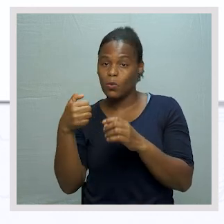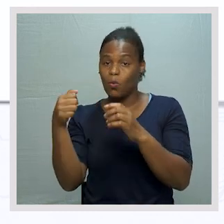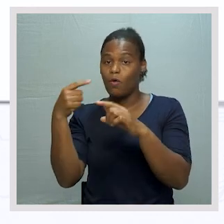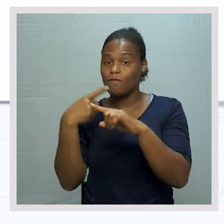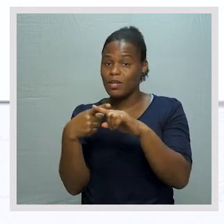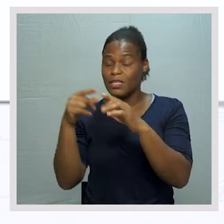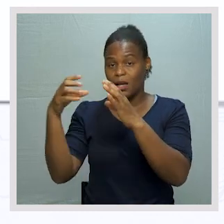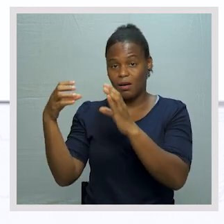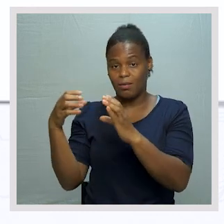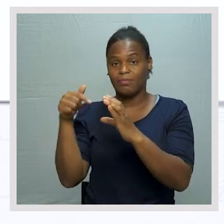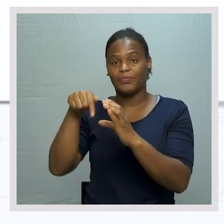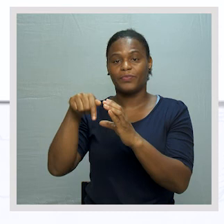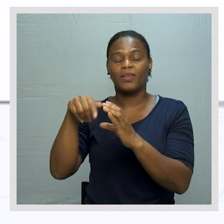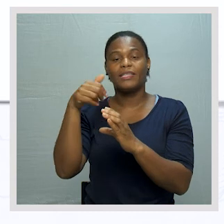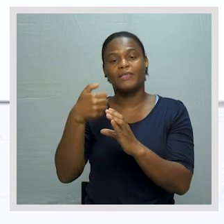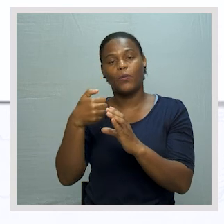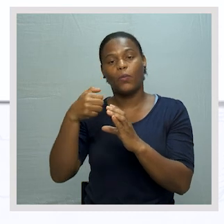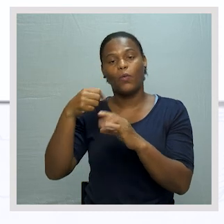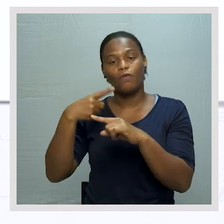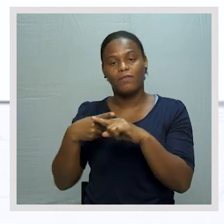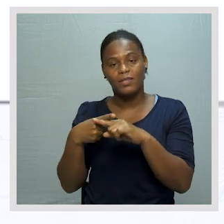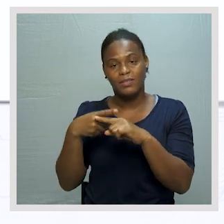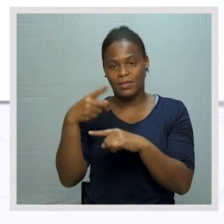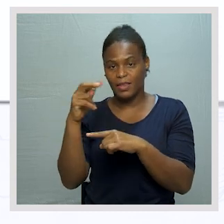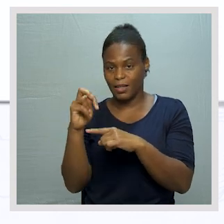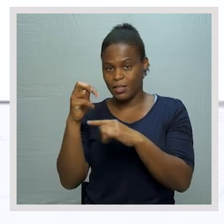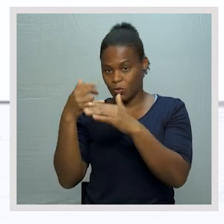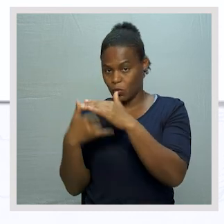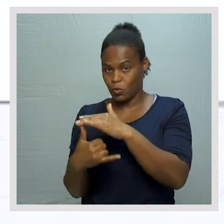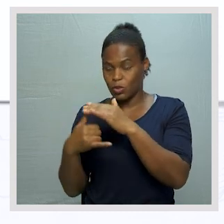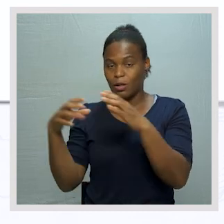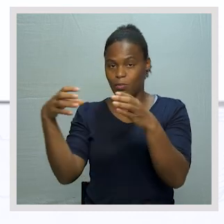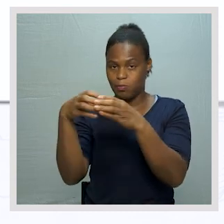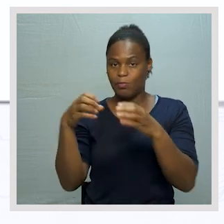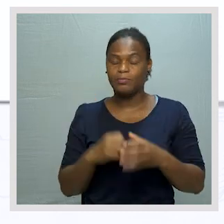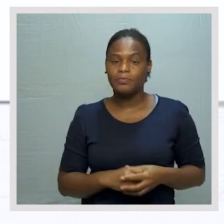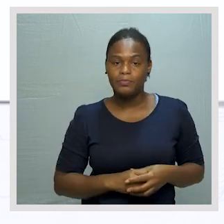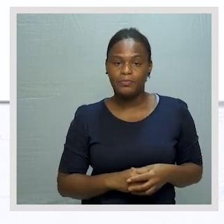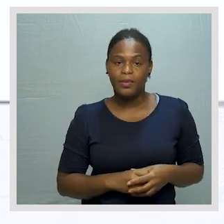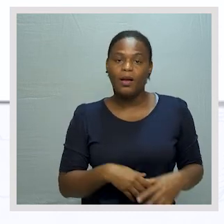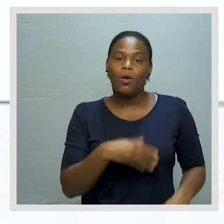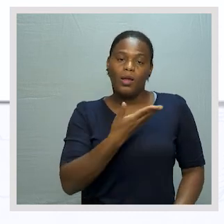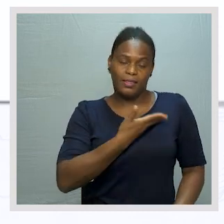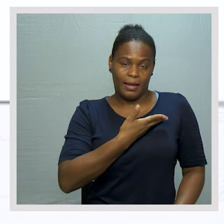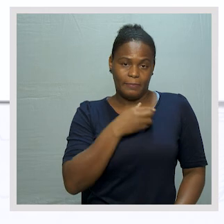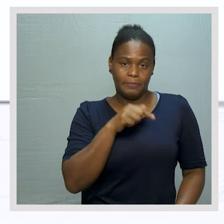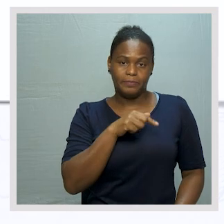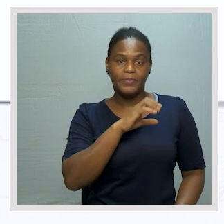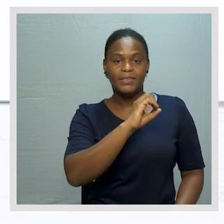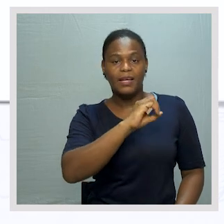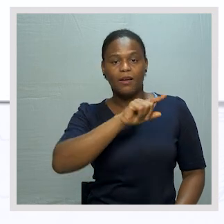0,25 vezes, abrir parênteses, 5 vezes 3/2, fechar parênteses. A linha